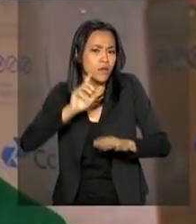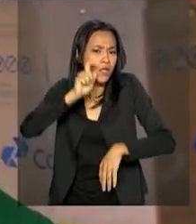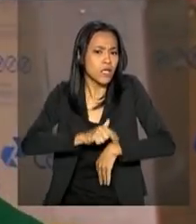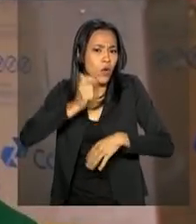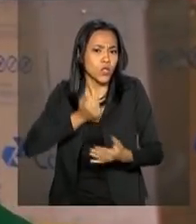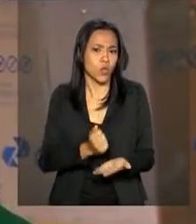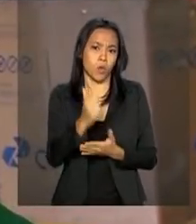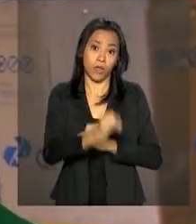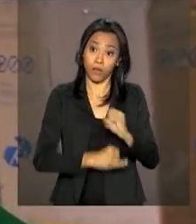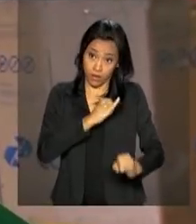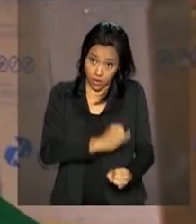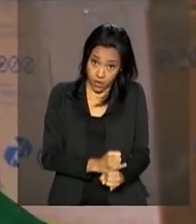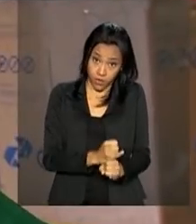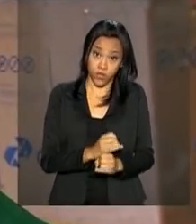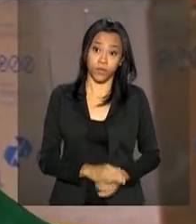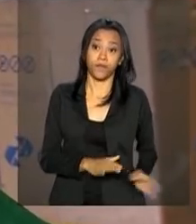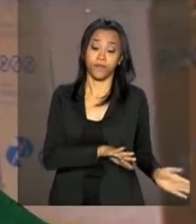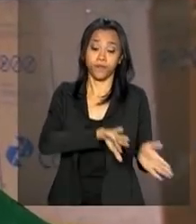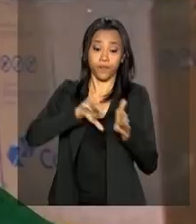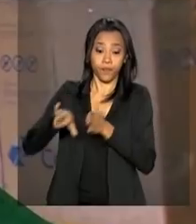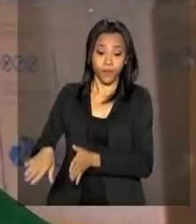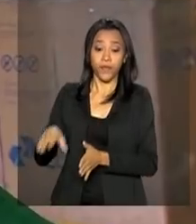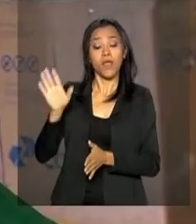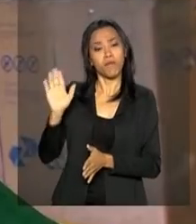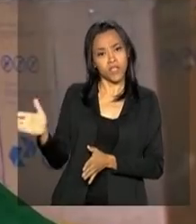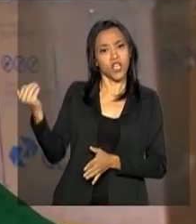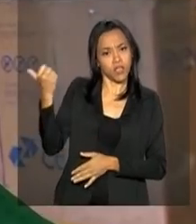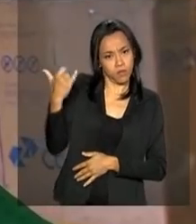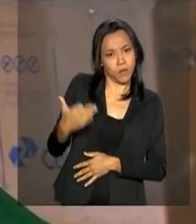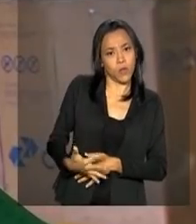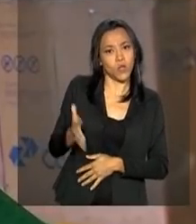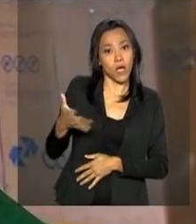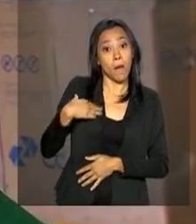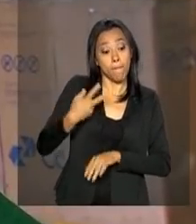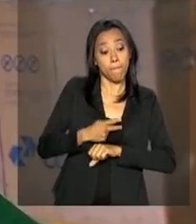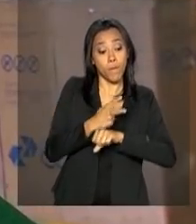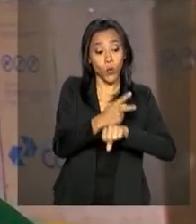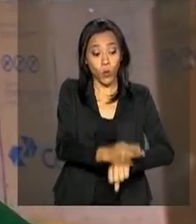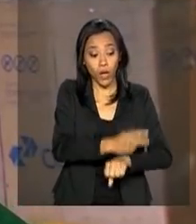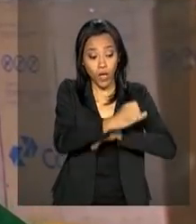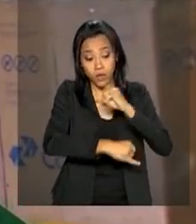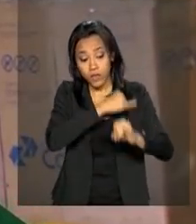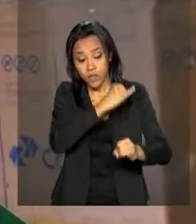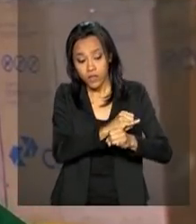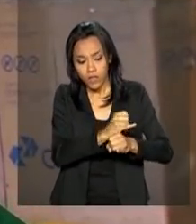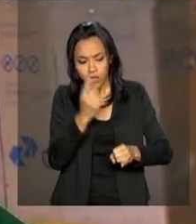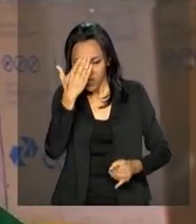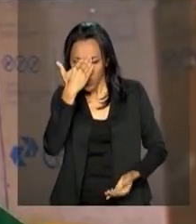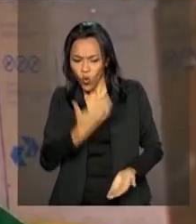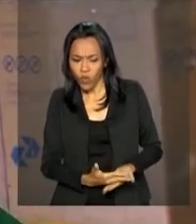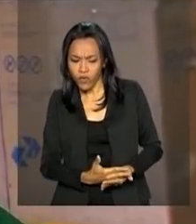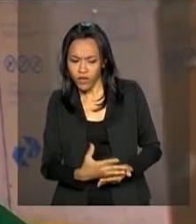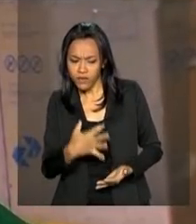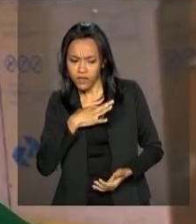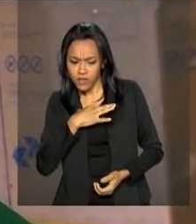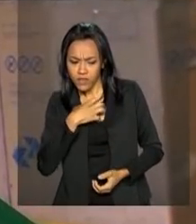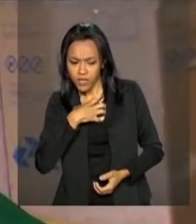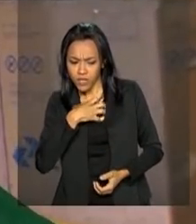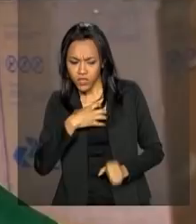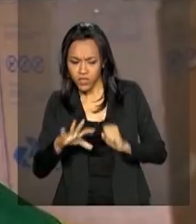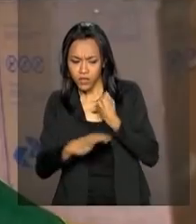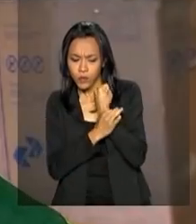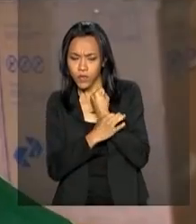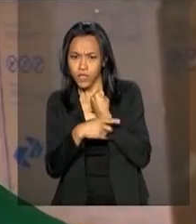Friday? O que você afirmou aí, que é o que o Procon diz, você tem que procurar um site que seja confiável, um site que tenha uma